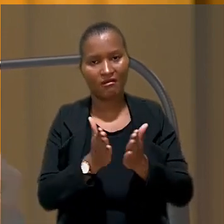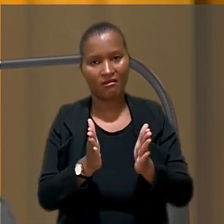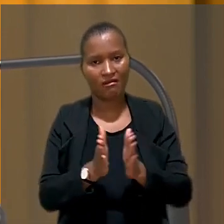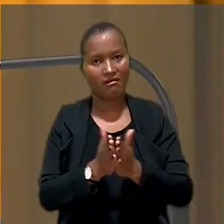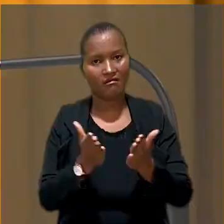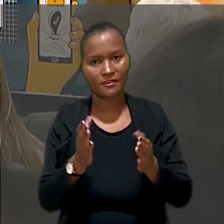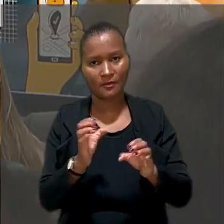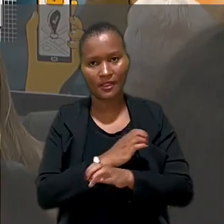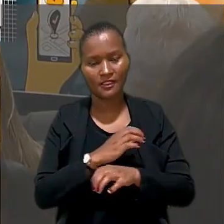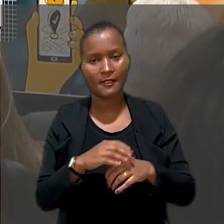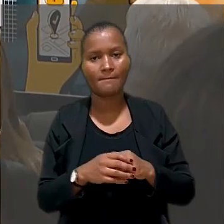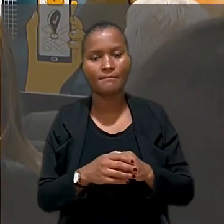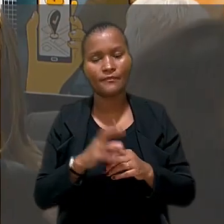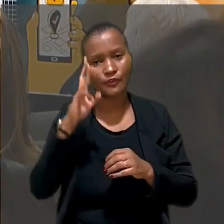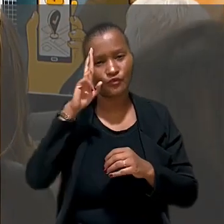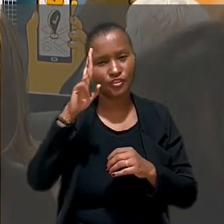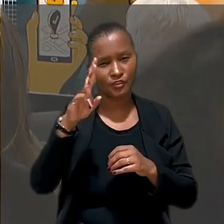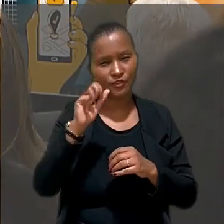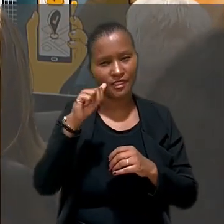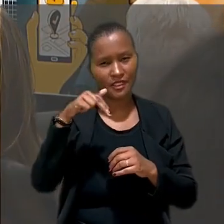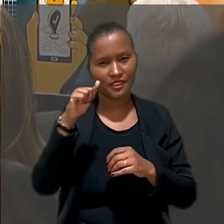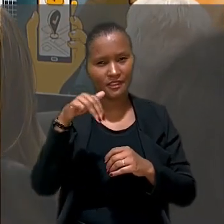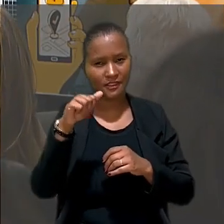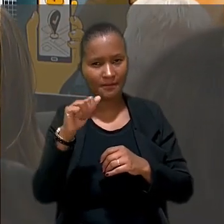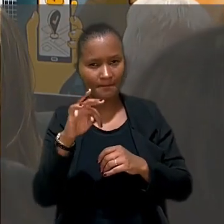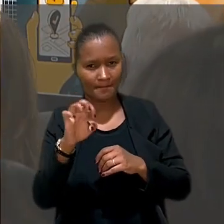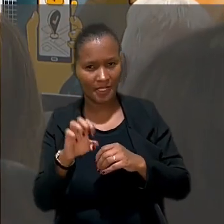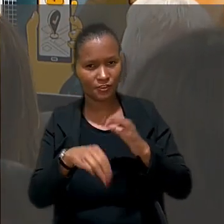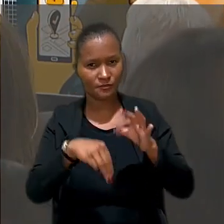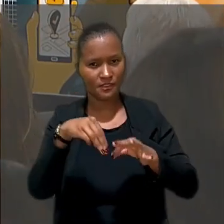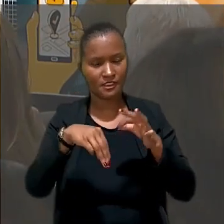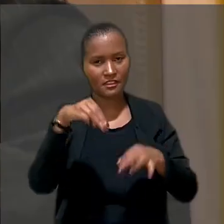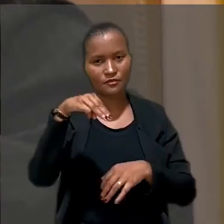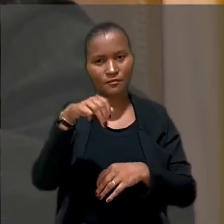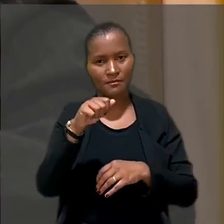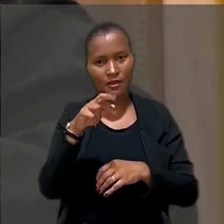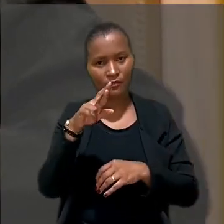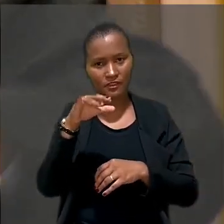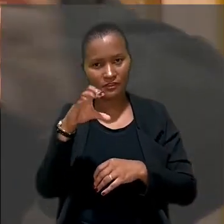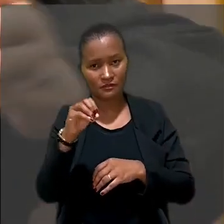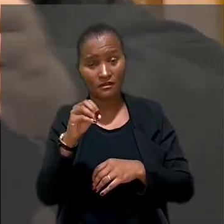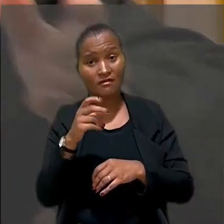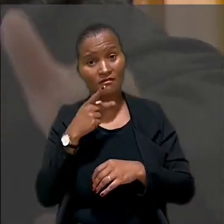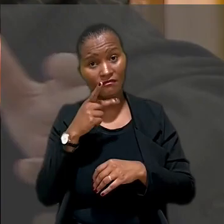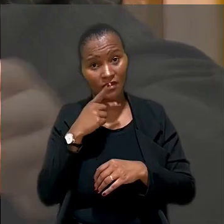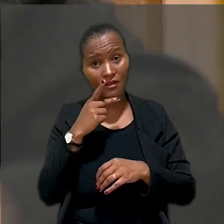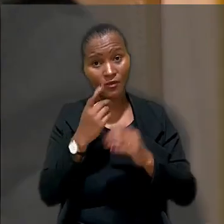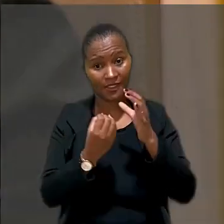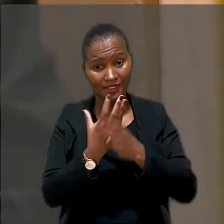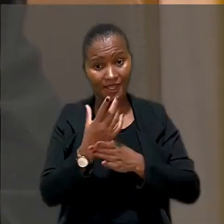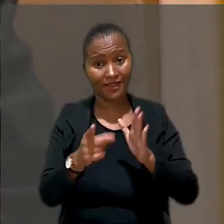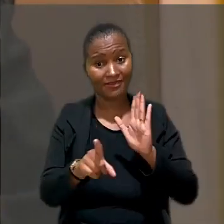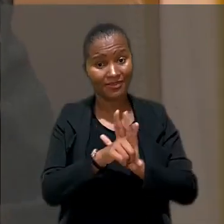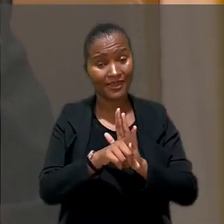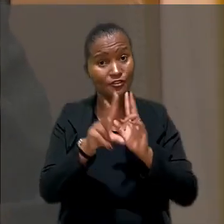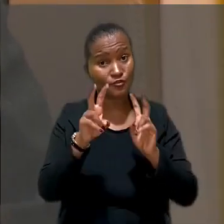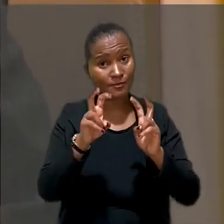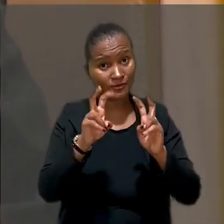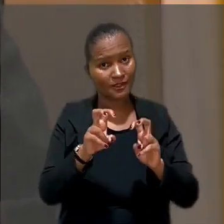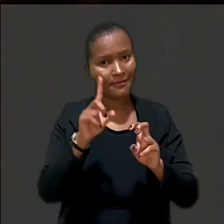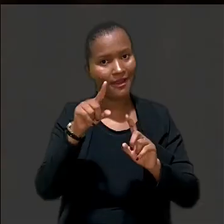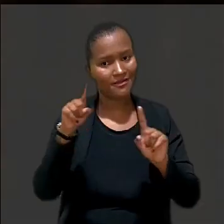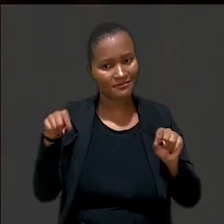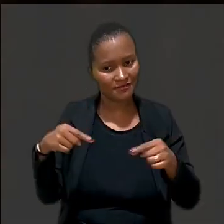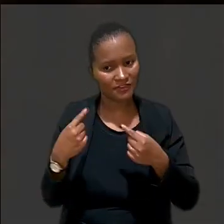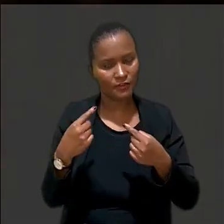pobreza absoluta. O diretor da ENAMAT, ministro Maurício Godinho Delgado, destacou que legislar sobre o tema é